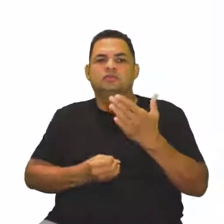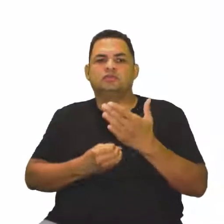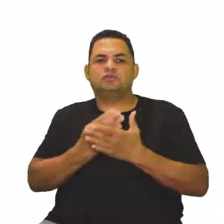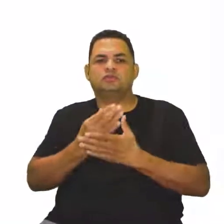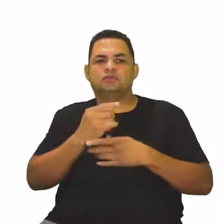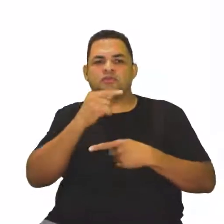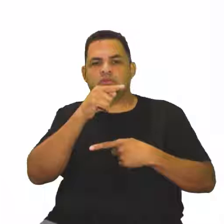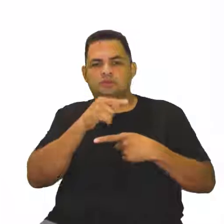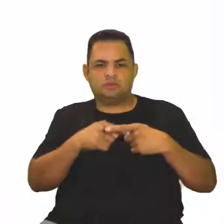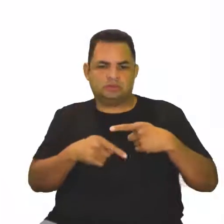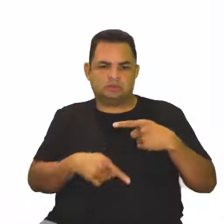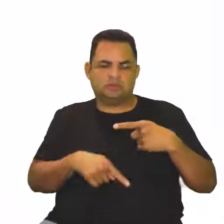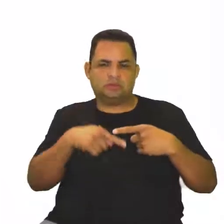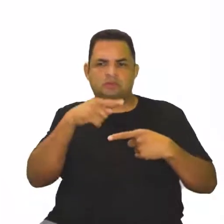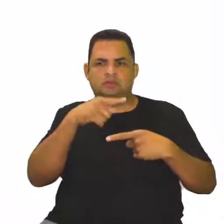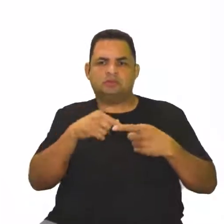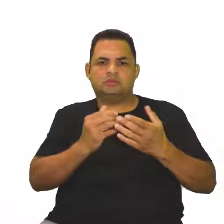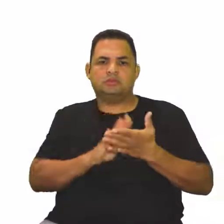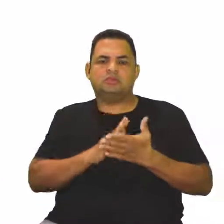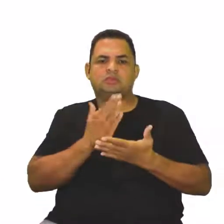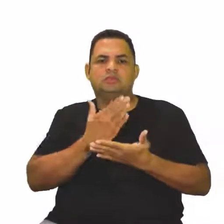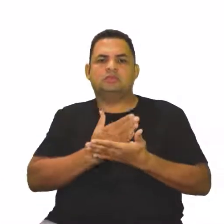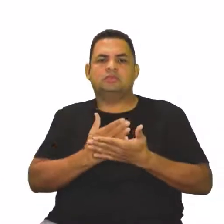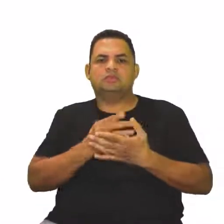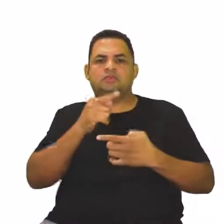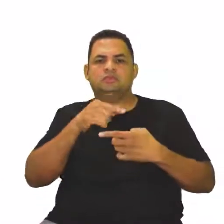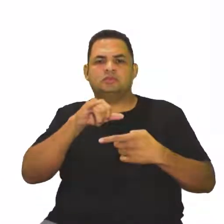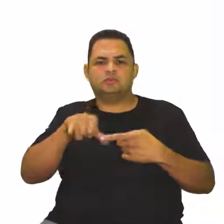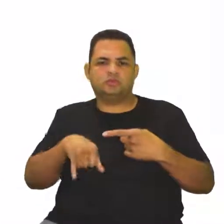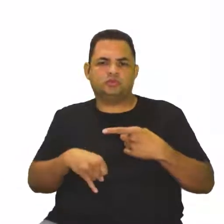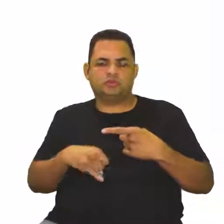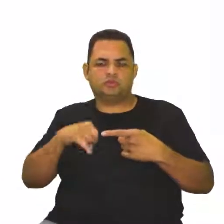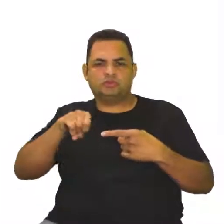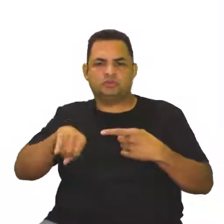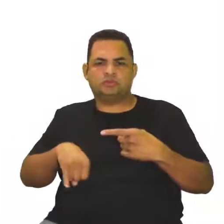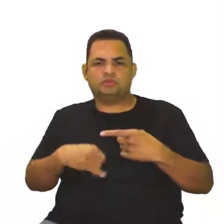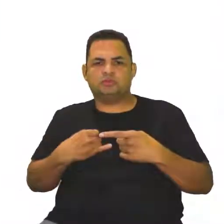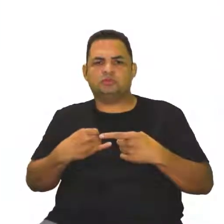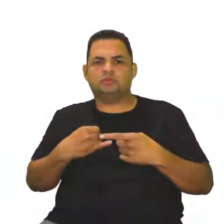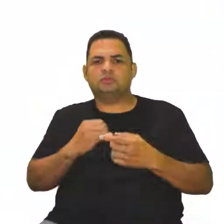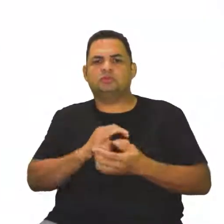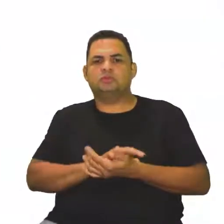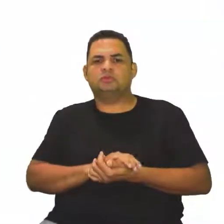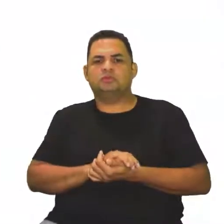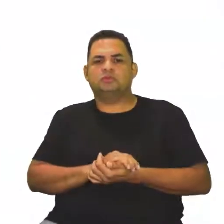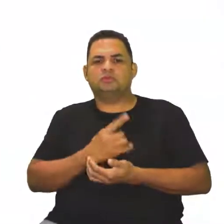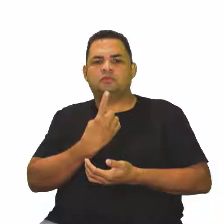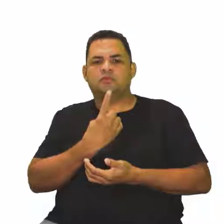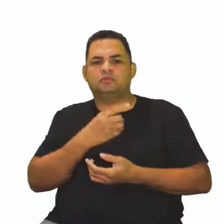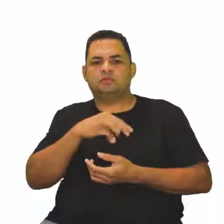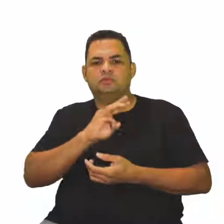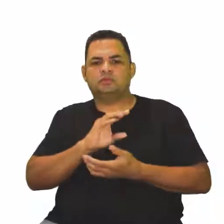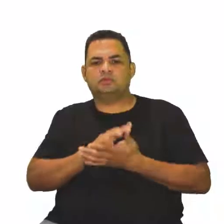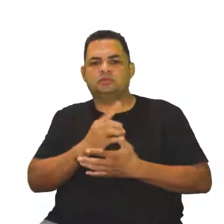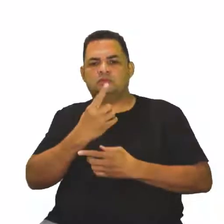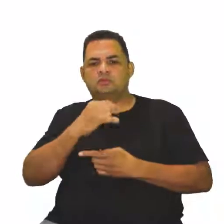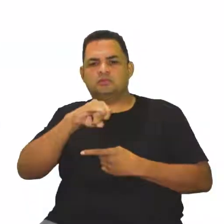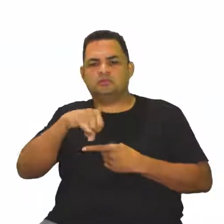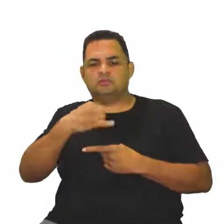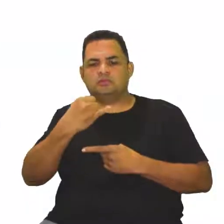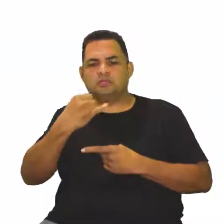é derivada, como eu tinha falado lá no início, da energia pelo tempo. Então 1 watt tem 1 joule